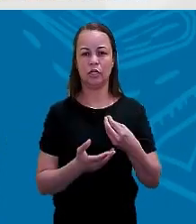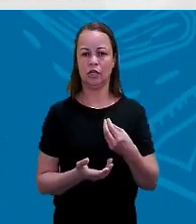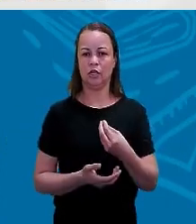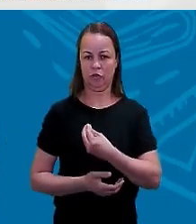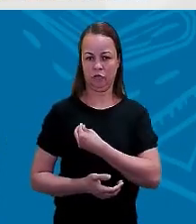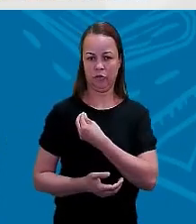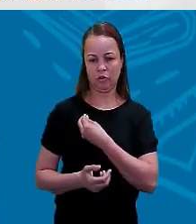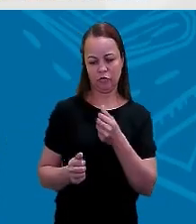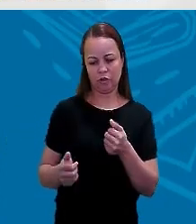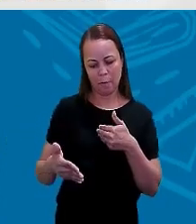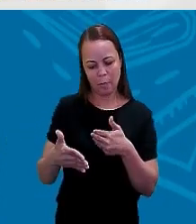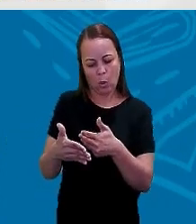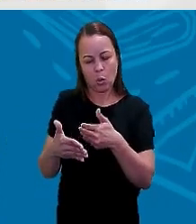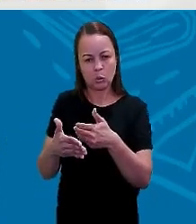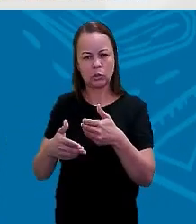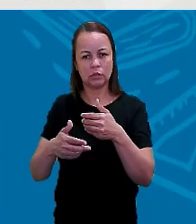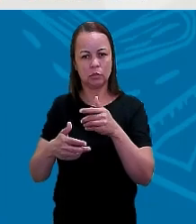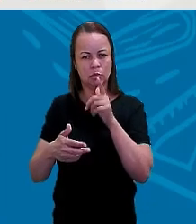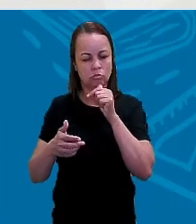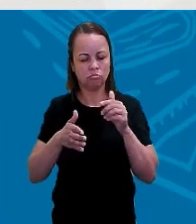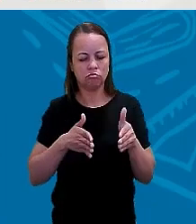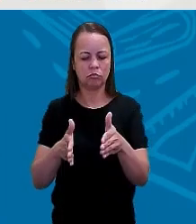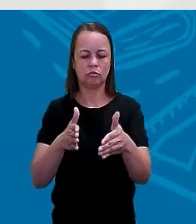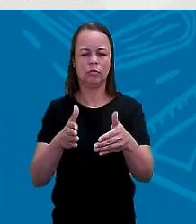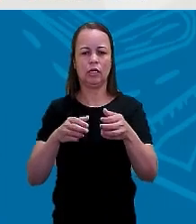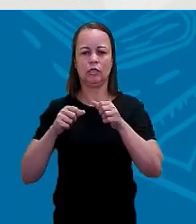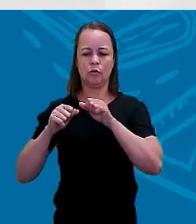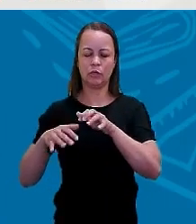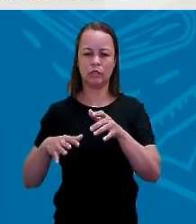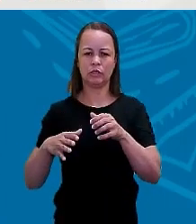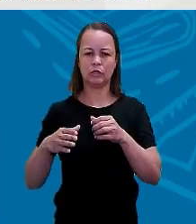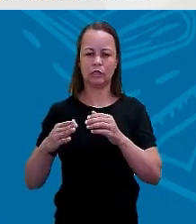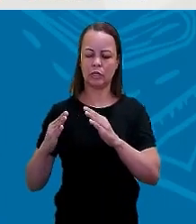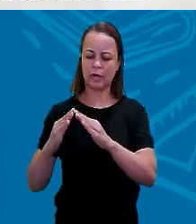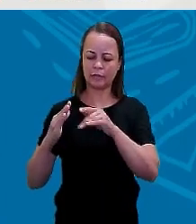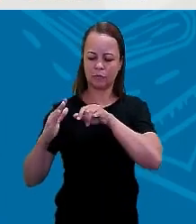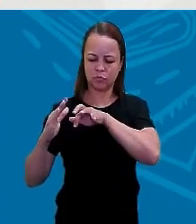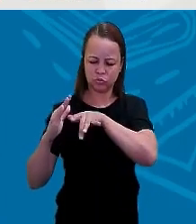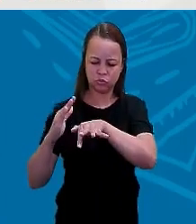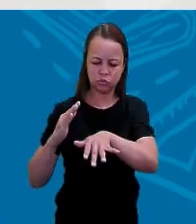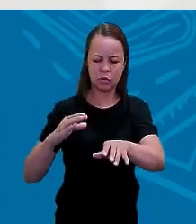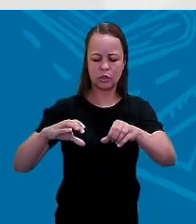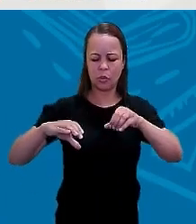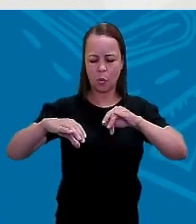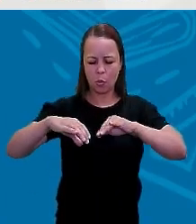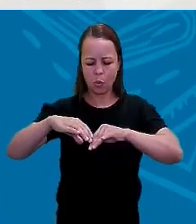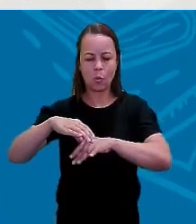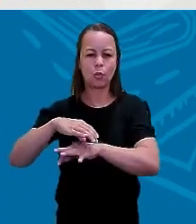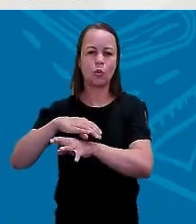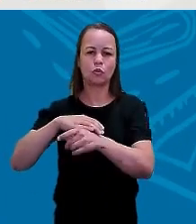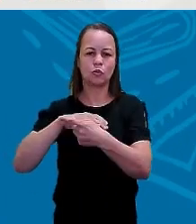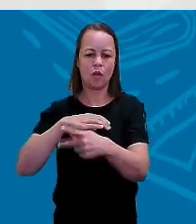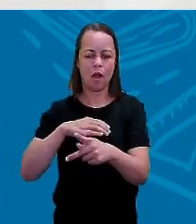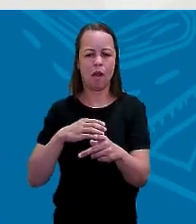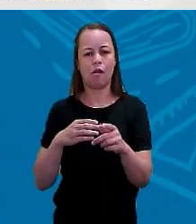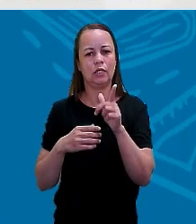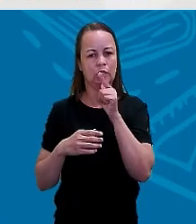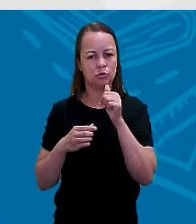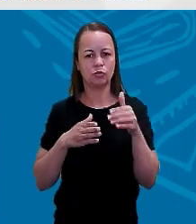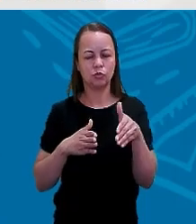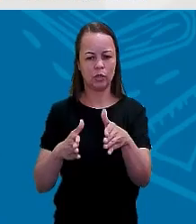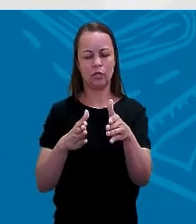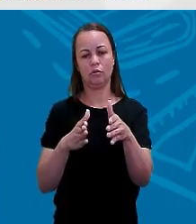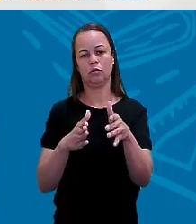próxima do rio, que acabam lançando, né, de forma inadequada todo aquele esgoto ali no rio. Só que aquela água daquele rio ela vai